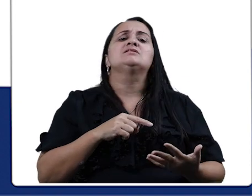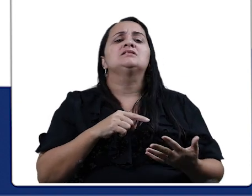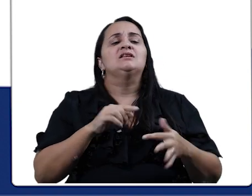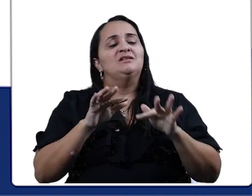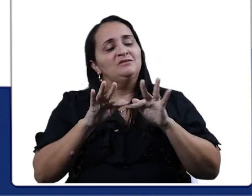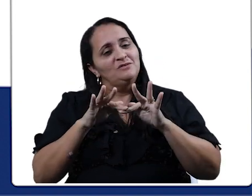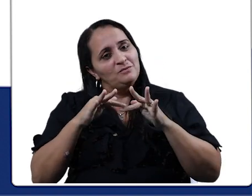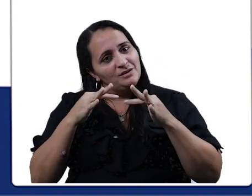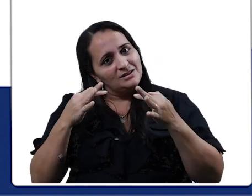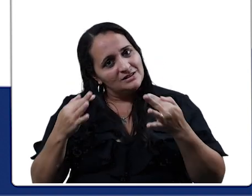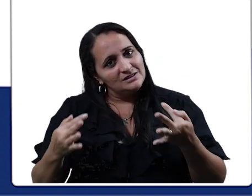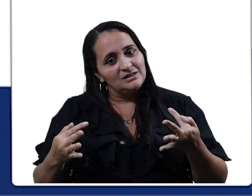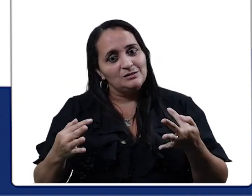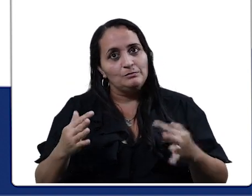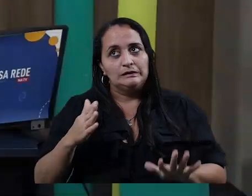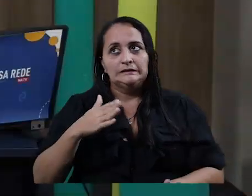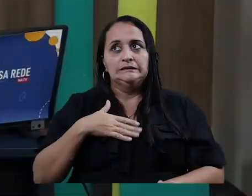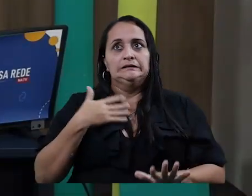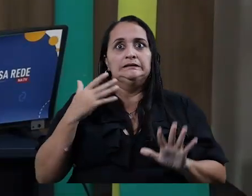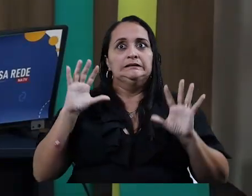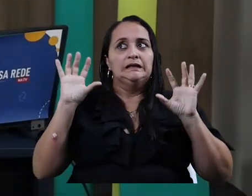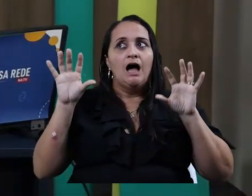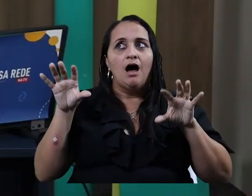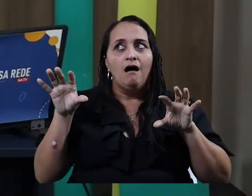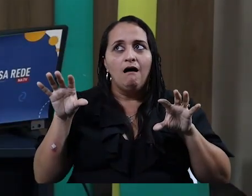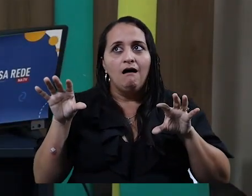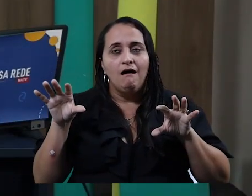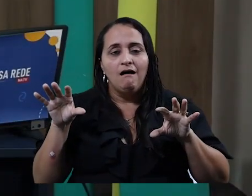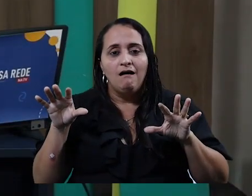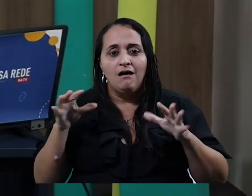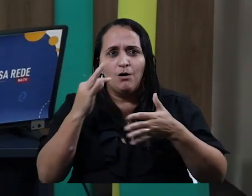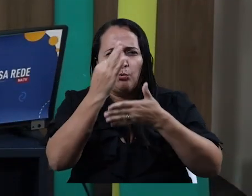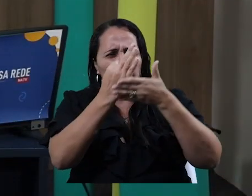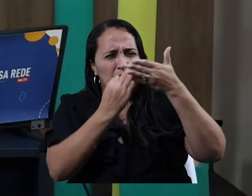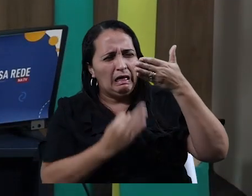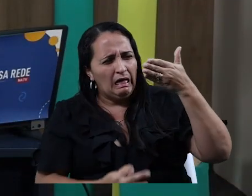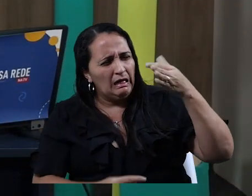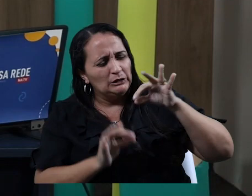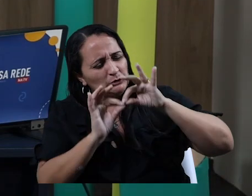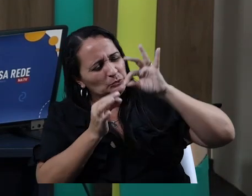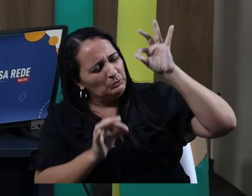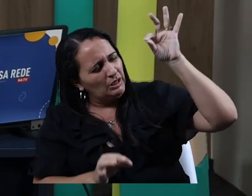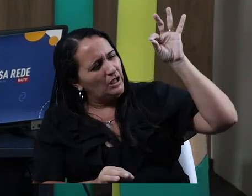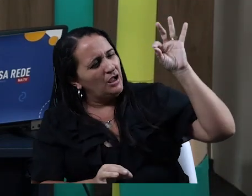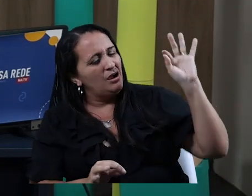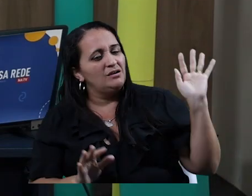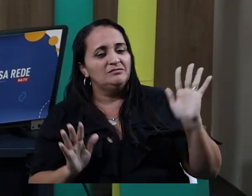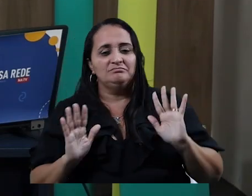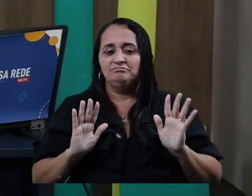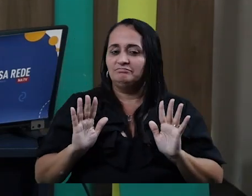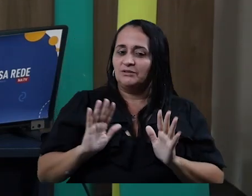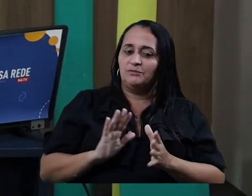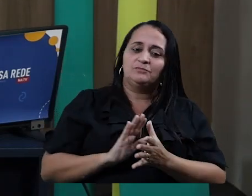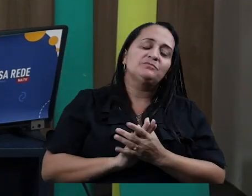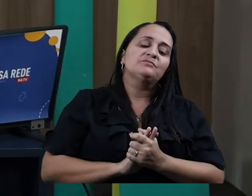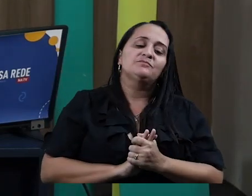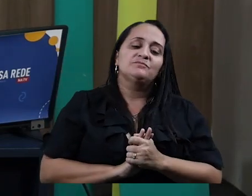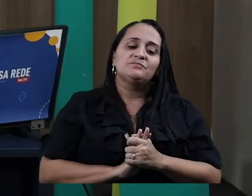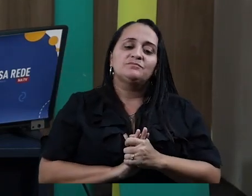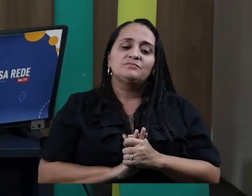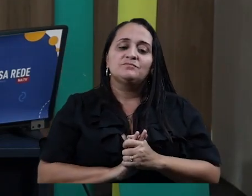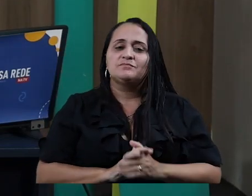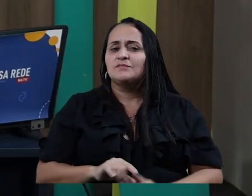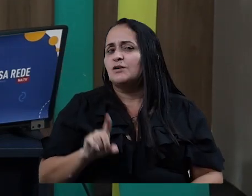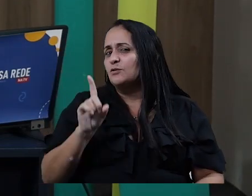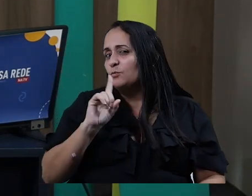pelo menos menos assustadora, porque não tinha um texto enorme, né? Pois é. Mas se